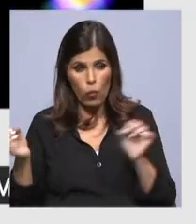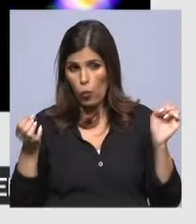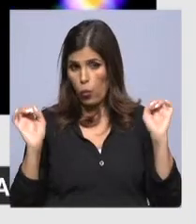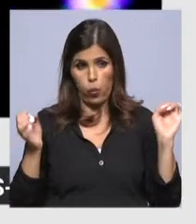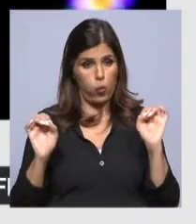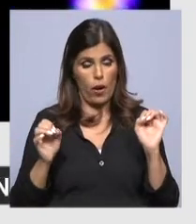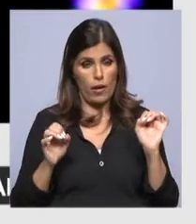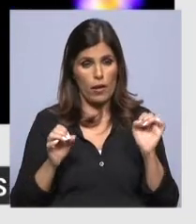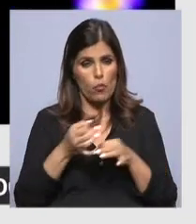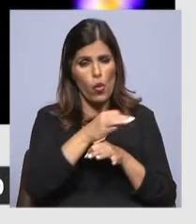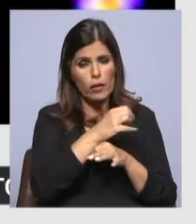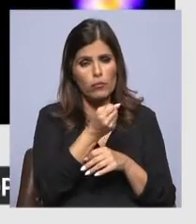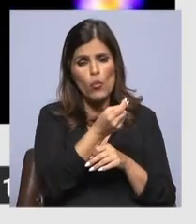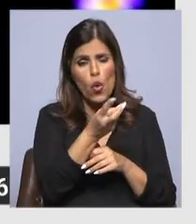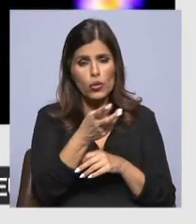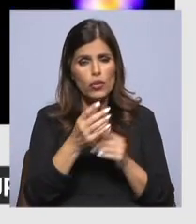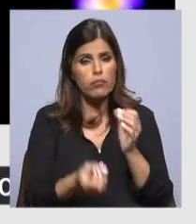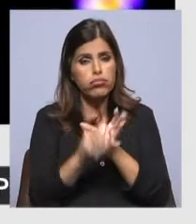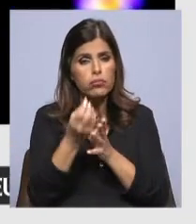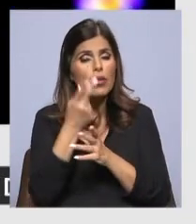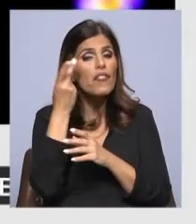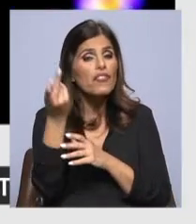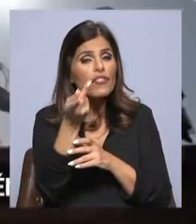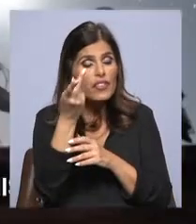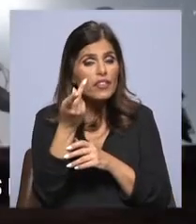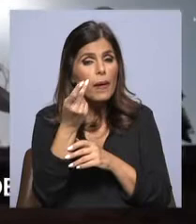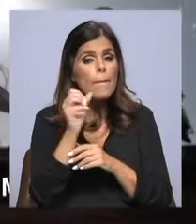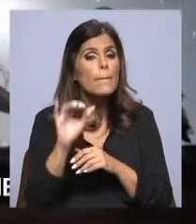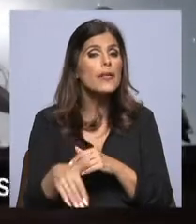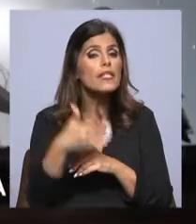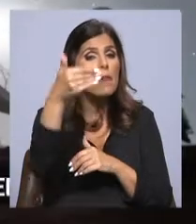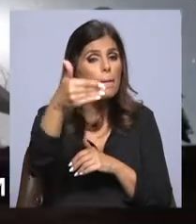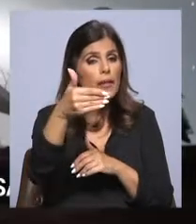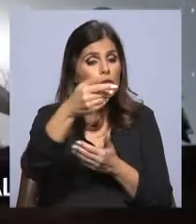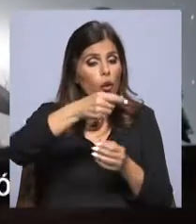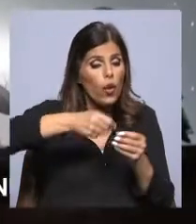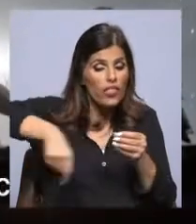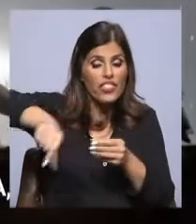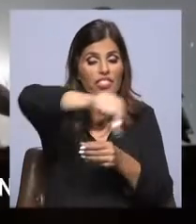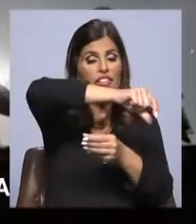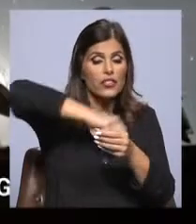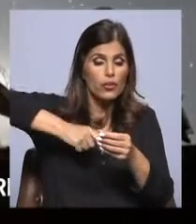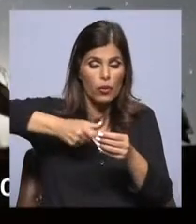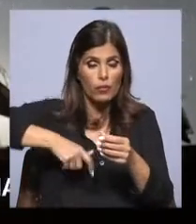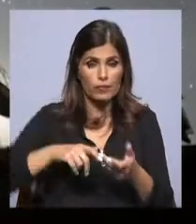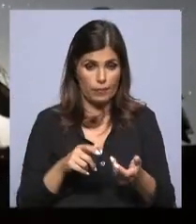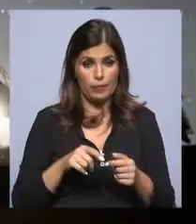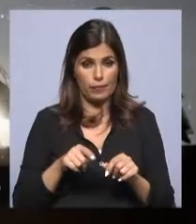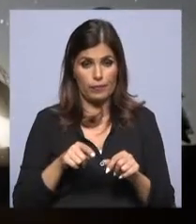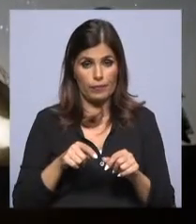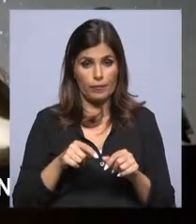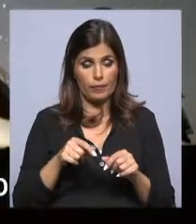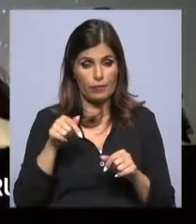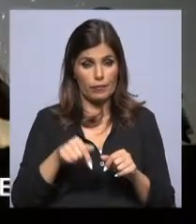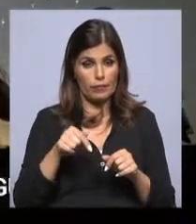destas moléculas que nós conhecemos da origem à vida estão, sobretudo, concentradas nos discos, nas zonas mais internas destes discos.